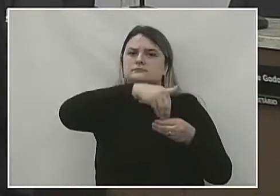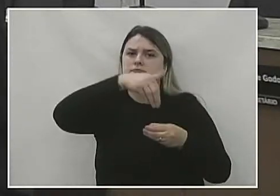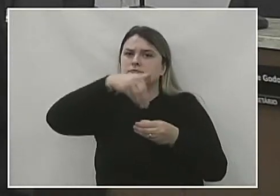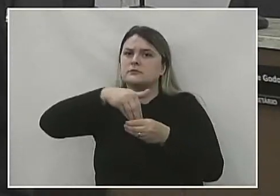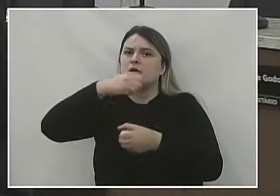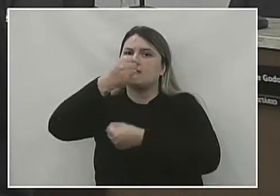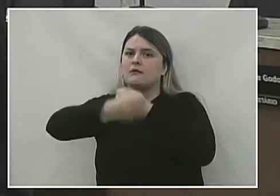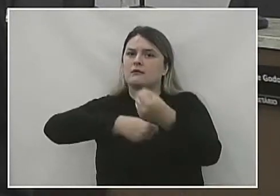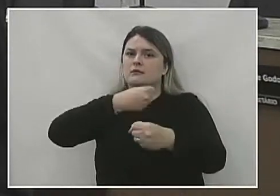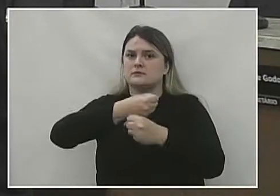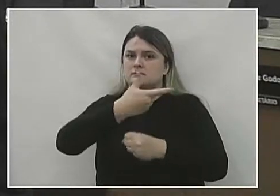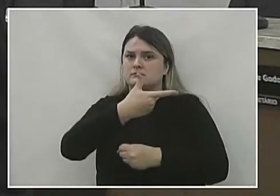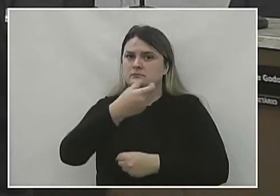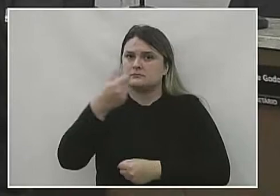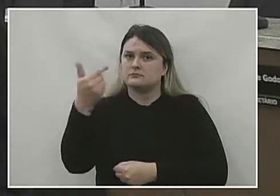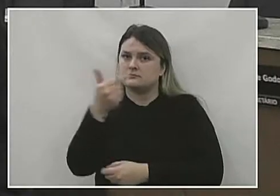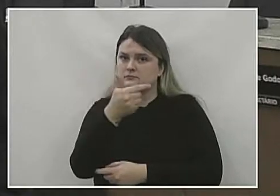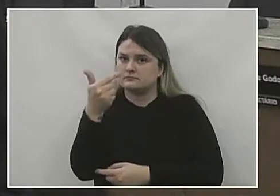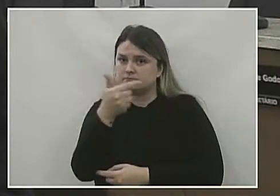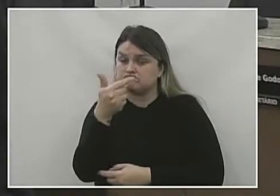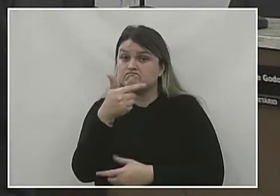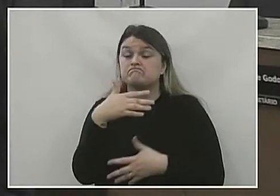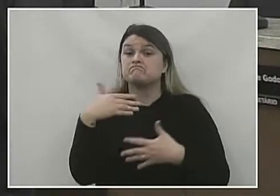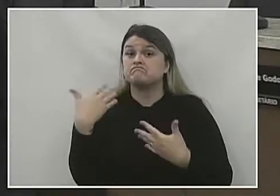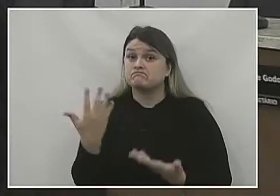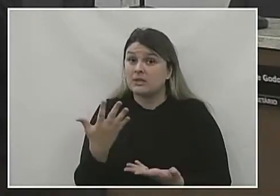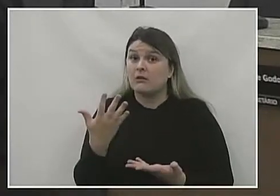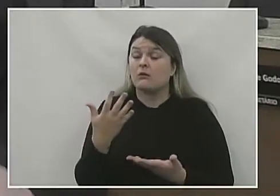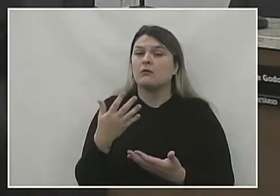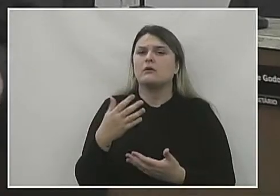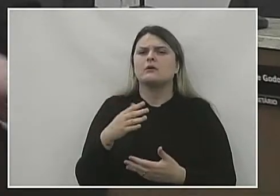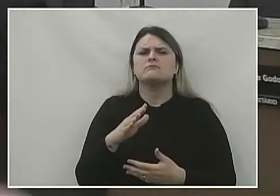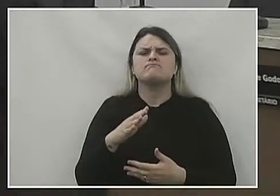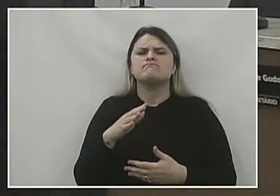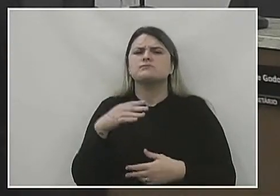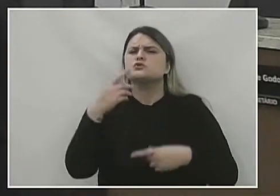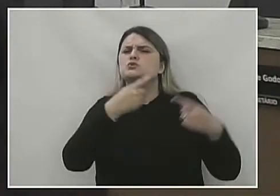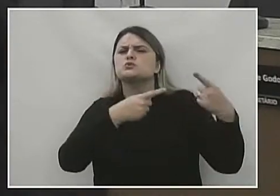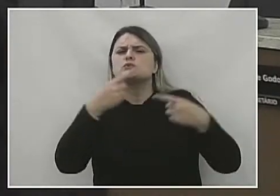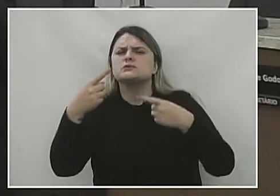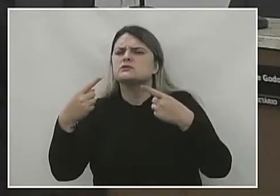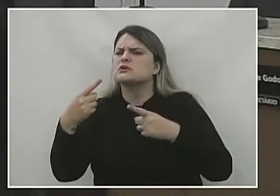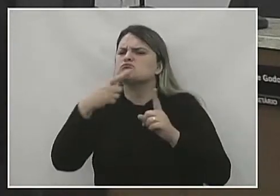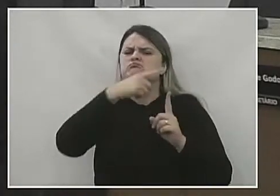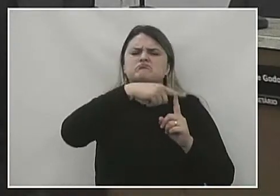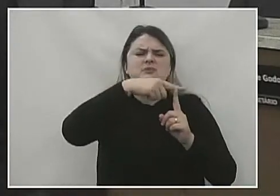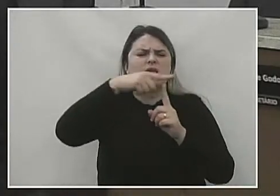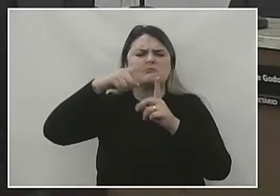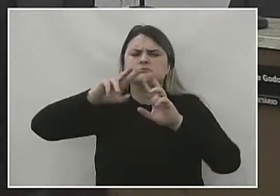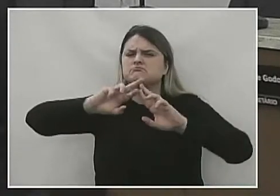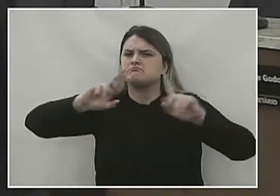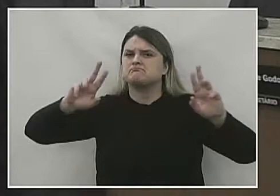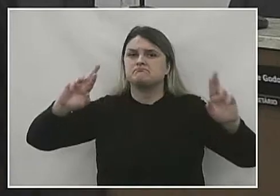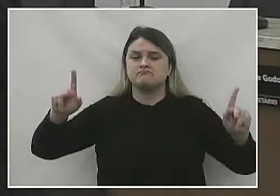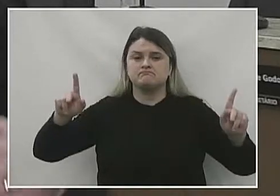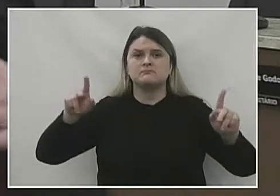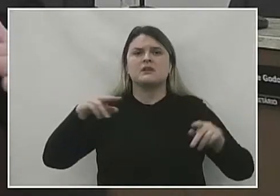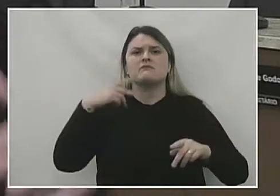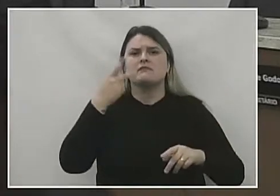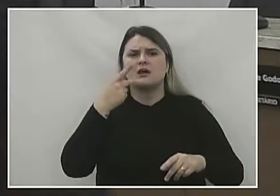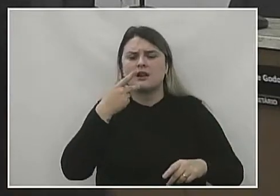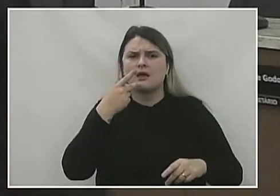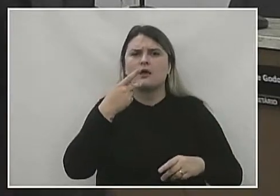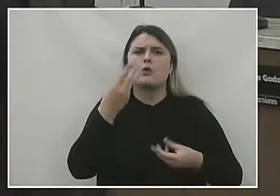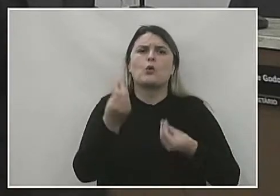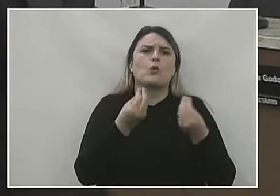de 2022. Na ocasião, foi levantado diversos assuntos a respeito